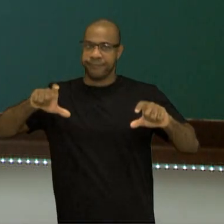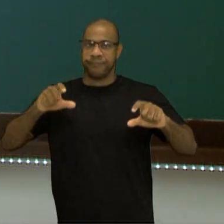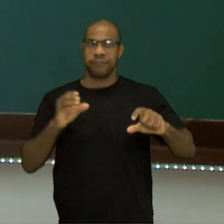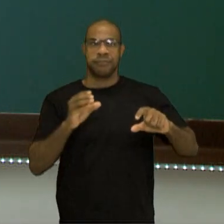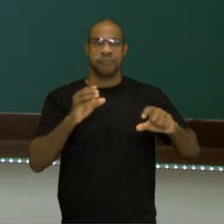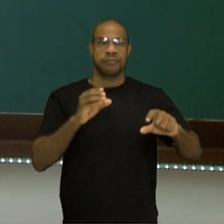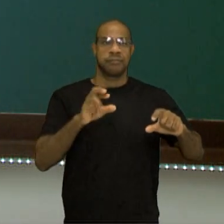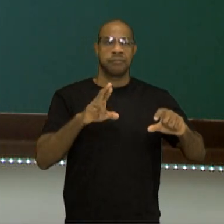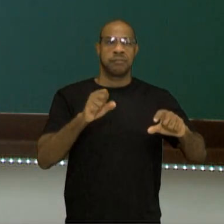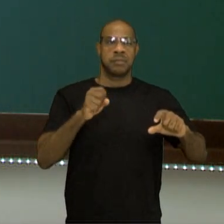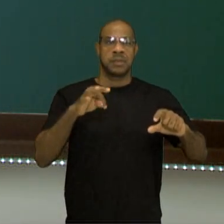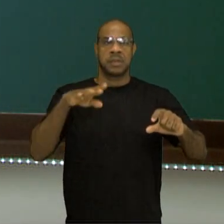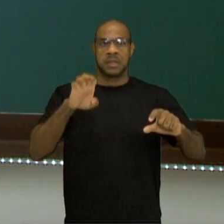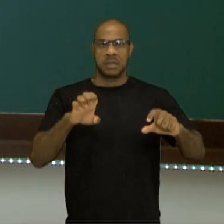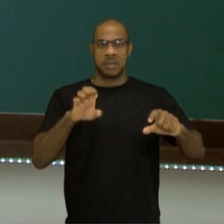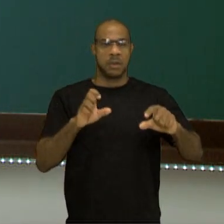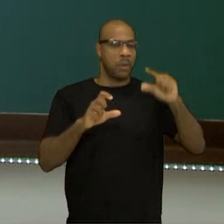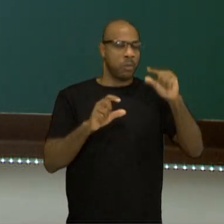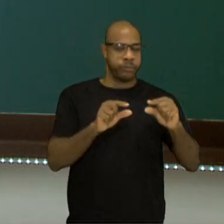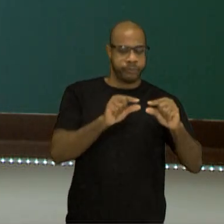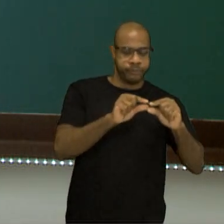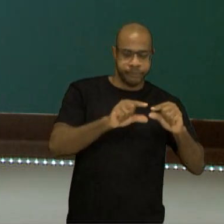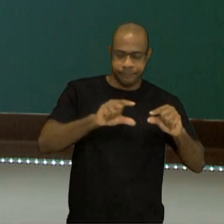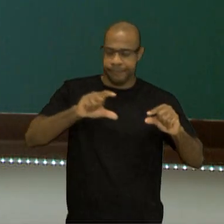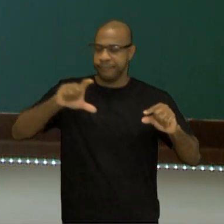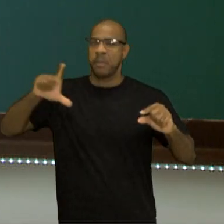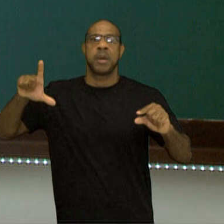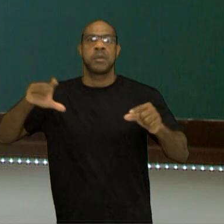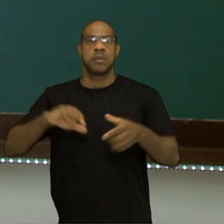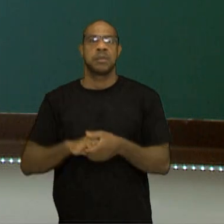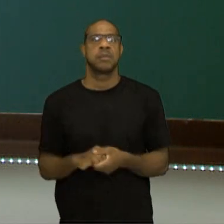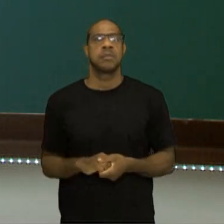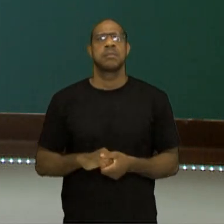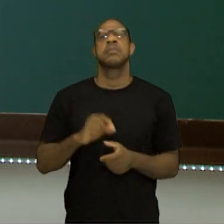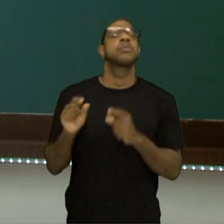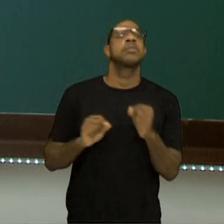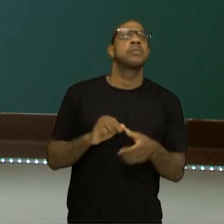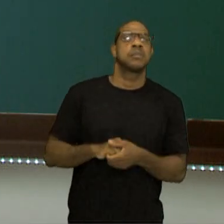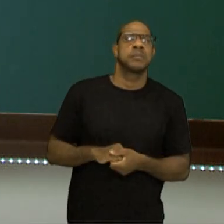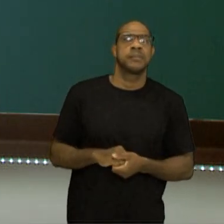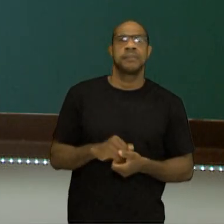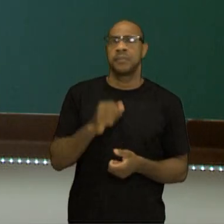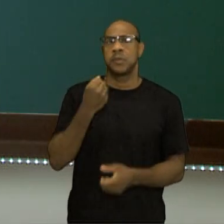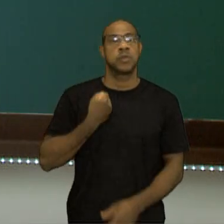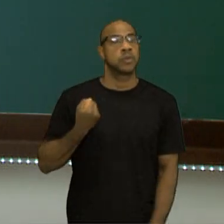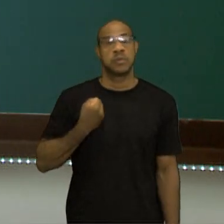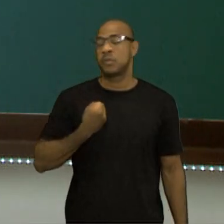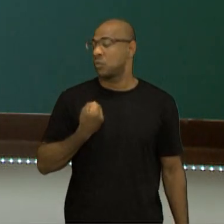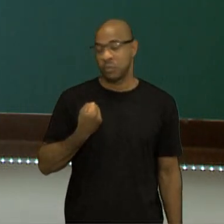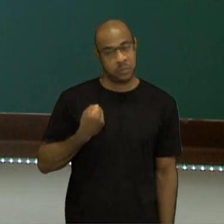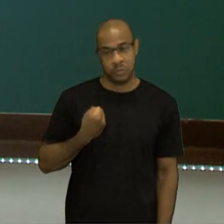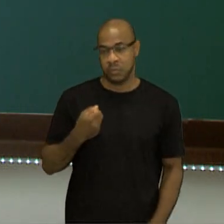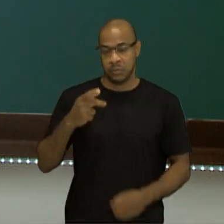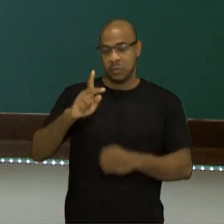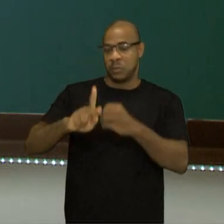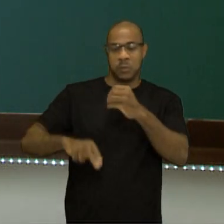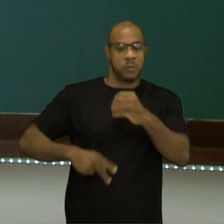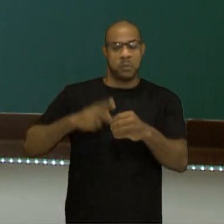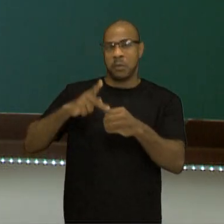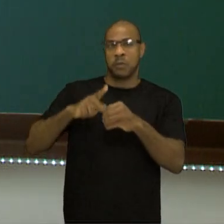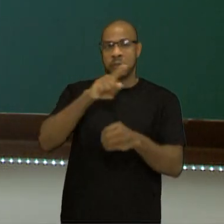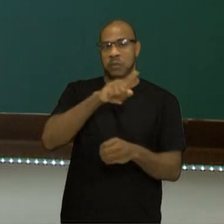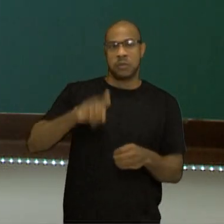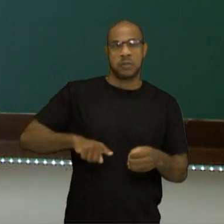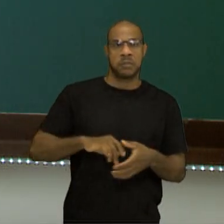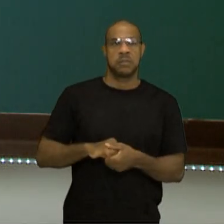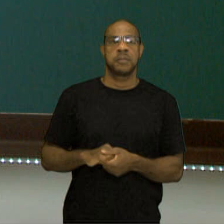crescente, ou seja, do menor para o maior. Mas ordem crescente do que, Fabiano? De número de prótons, de Z. Olhem